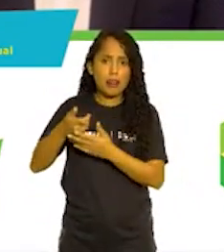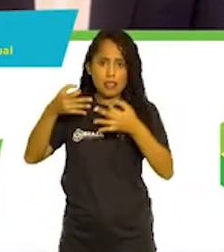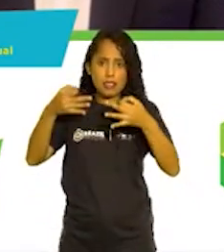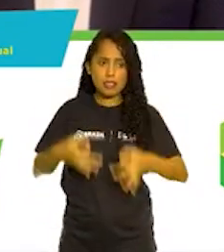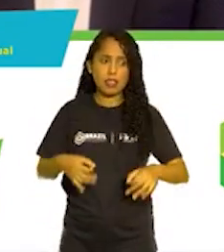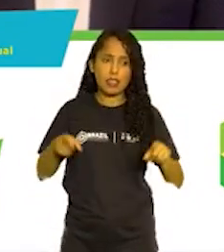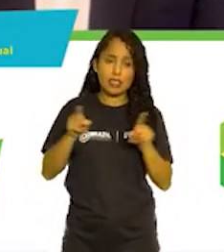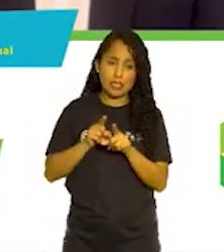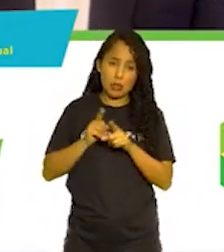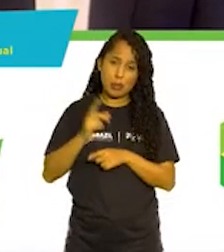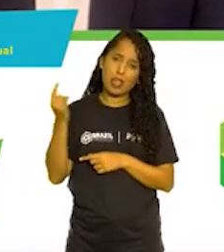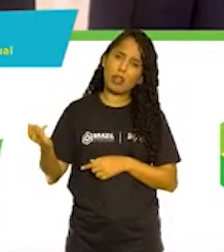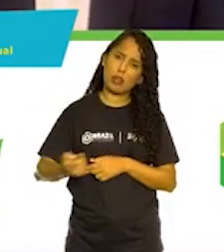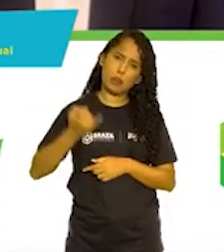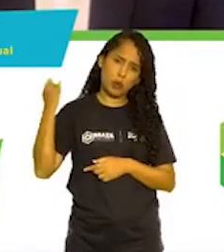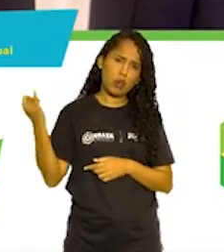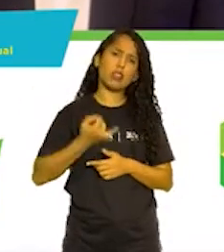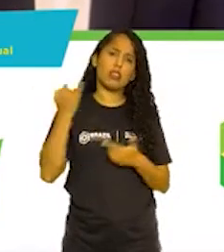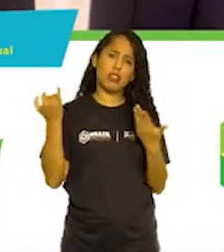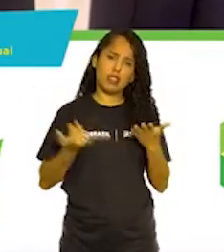em conta que